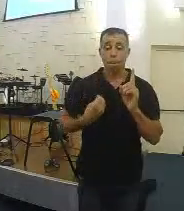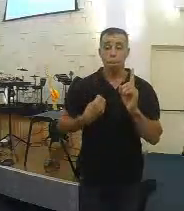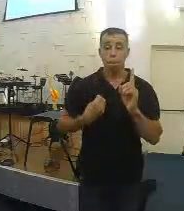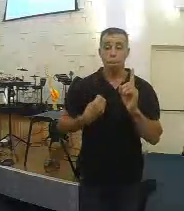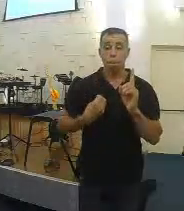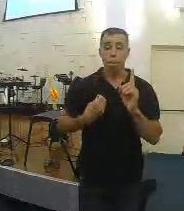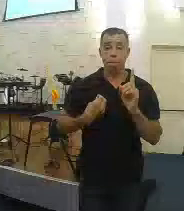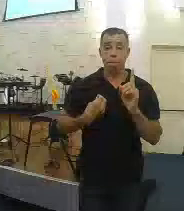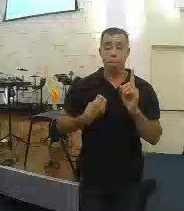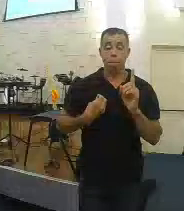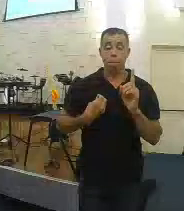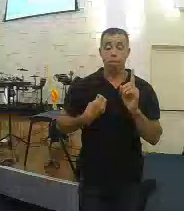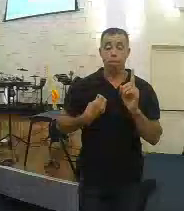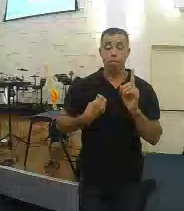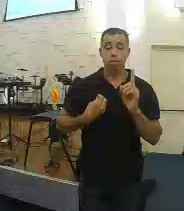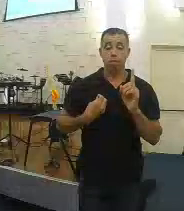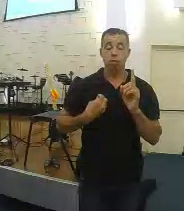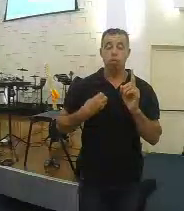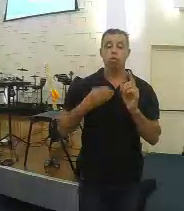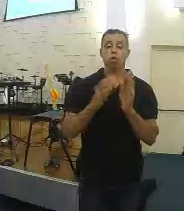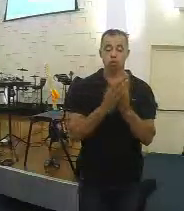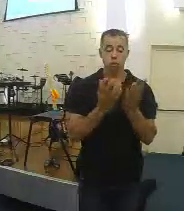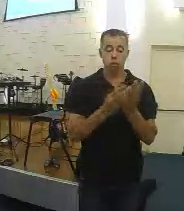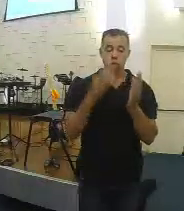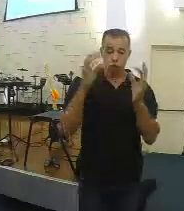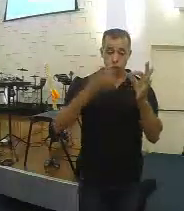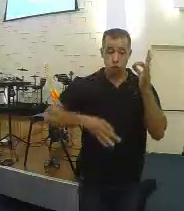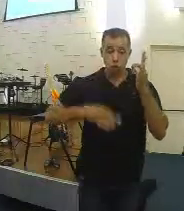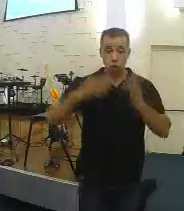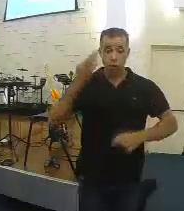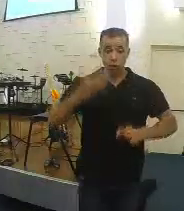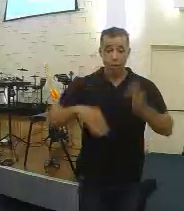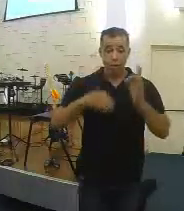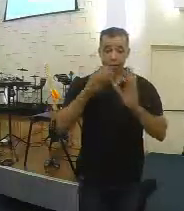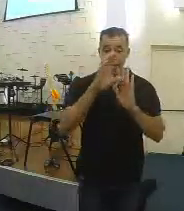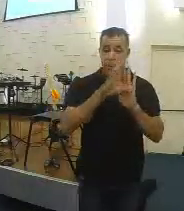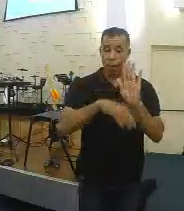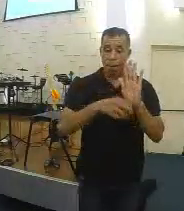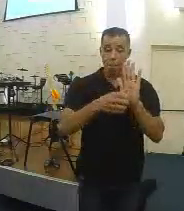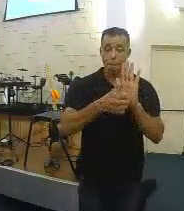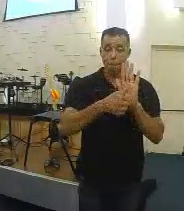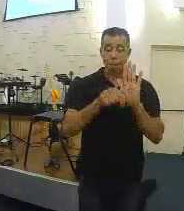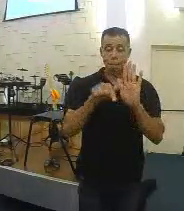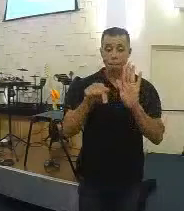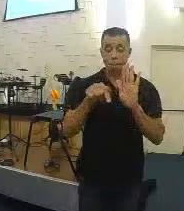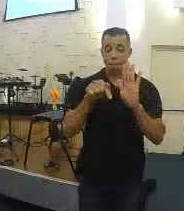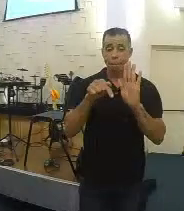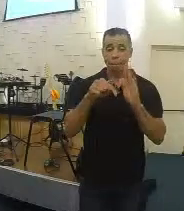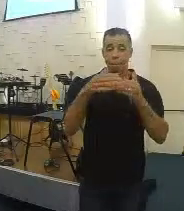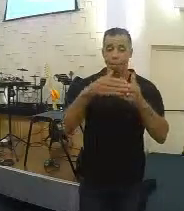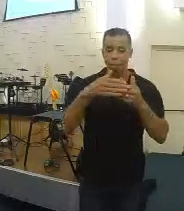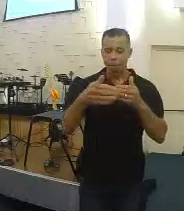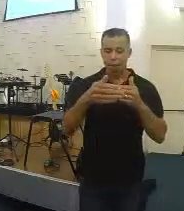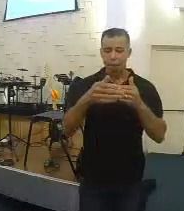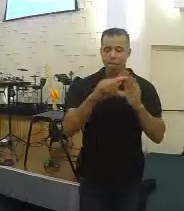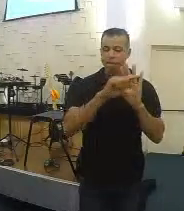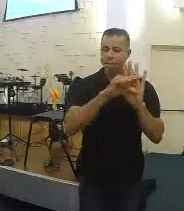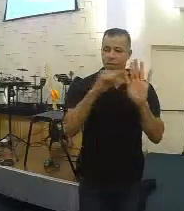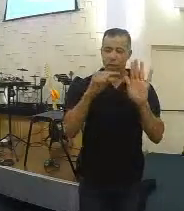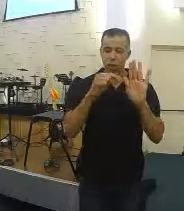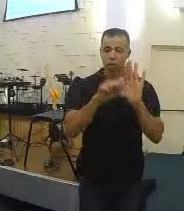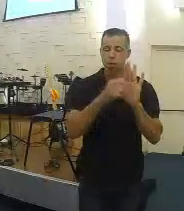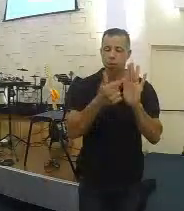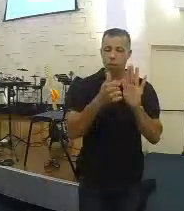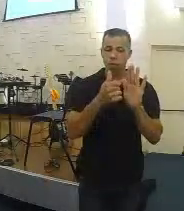leitura do texto bíblico, Juízes, capítulo 17, a partir do verso 1, que nos diz assim: